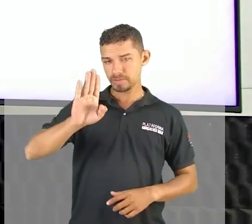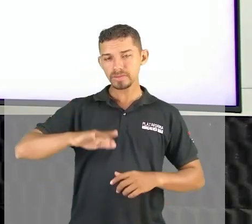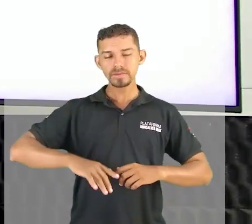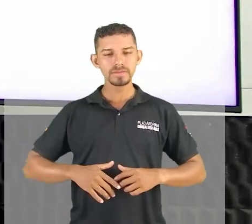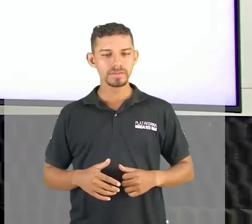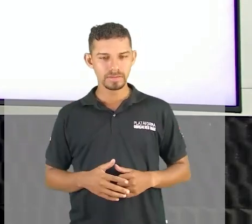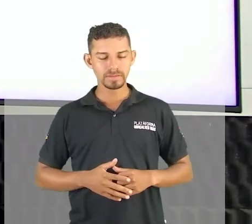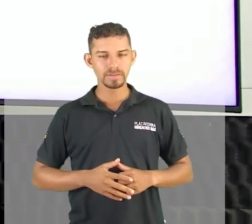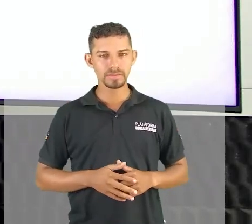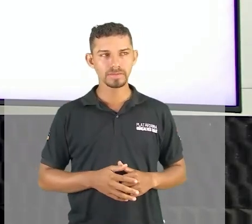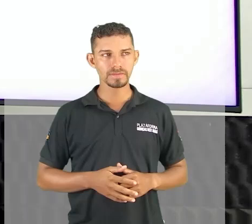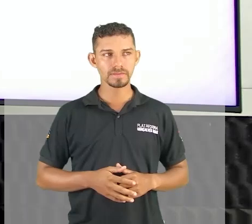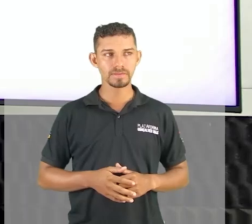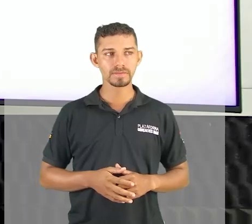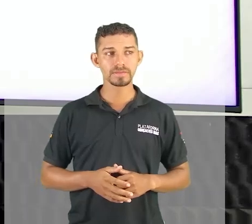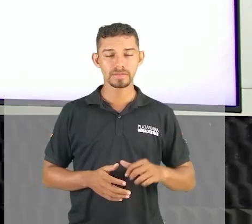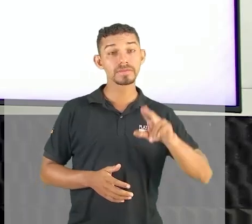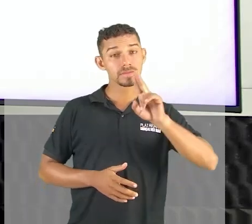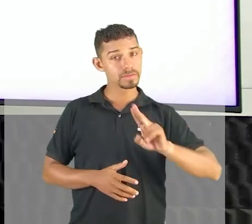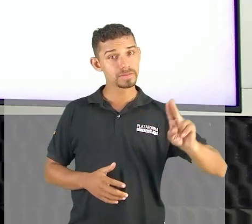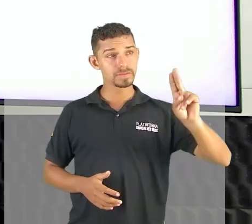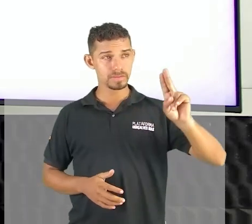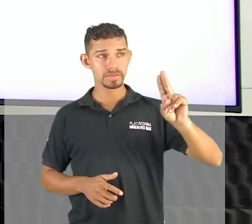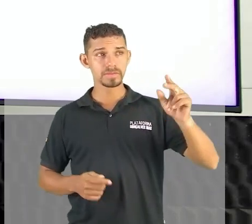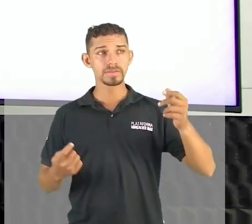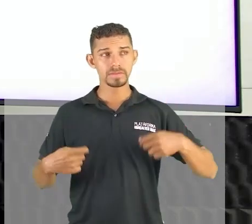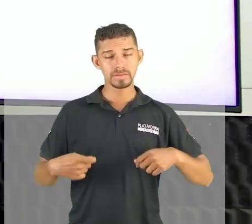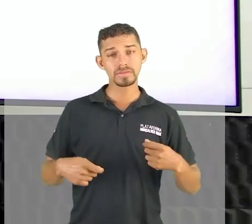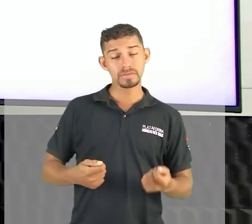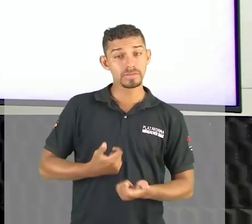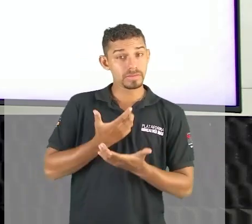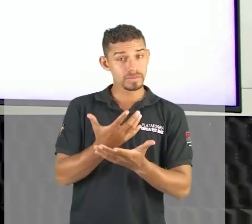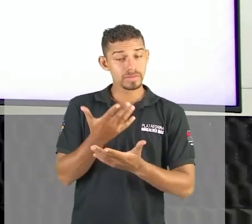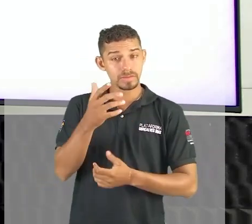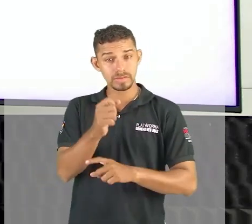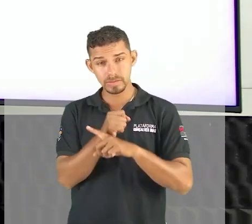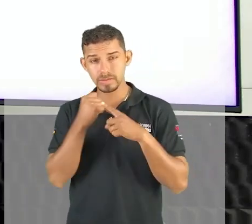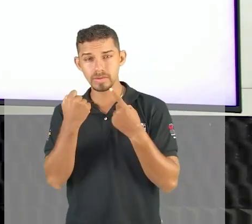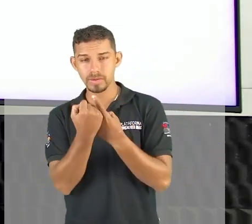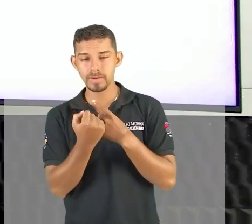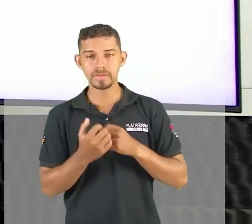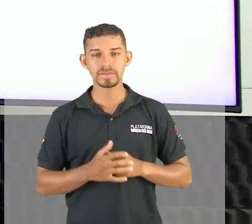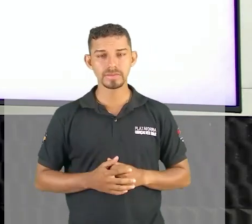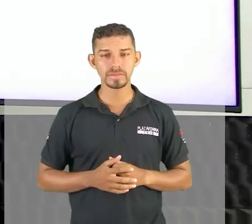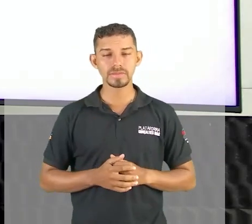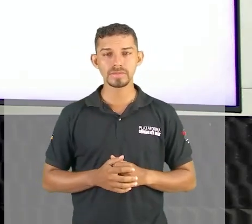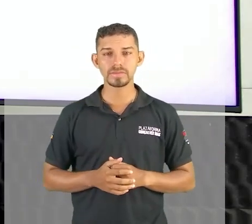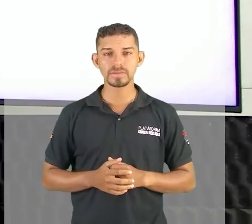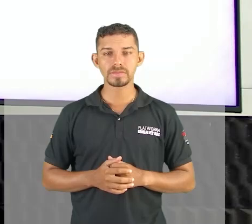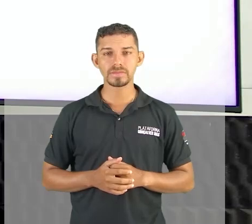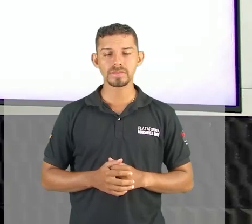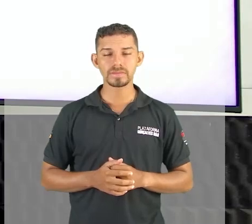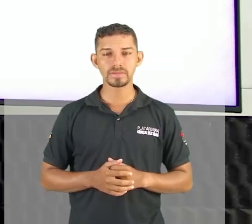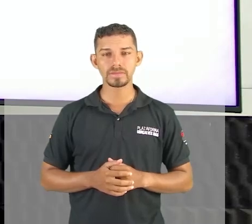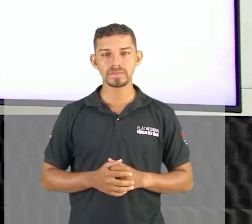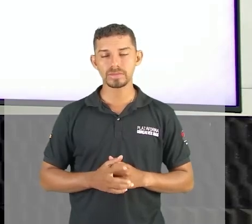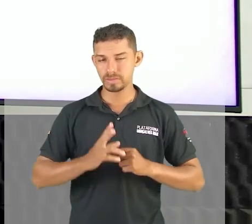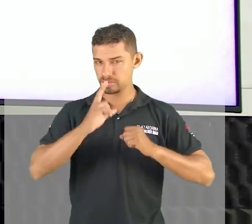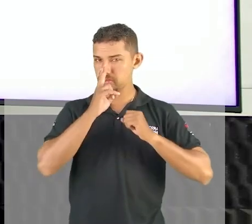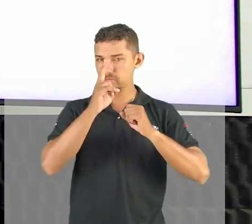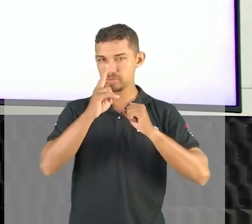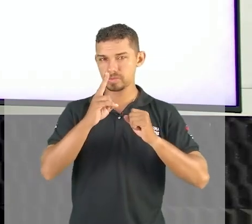quando fala que a incorporação desses recursos expressivos pela sociedade o flexibilizou e o